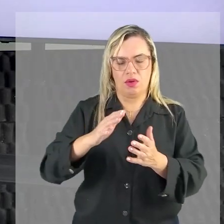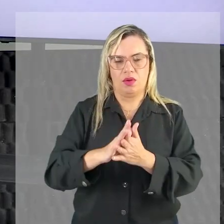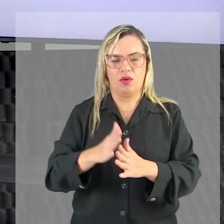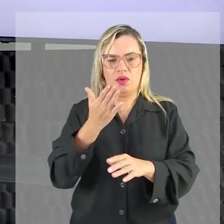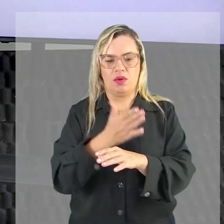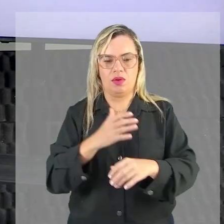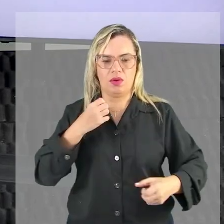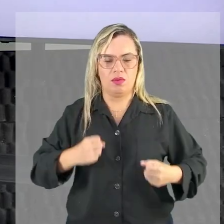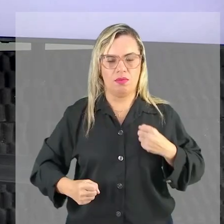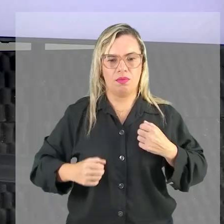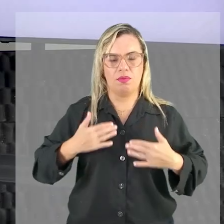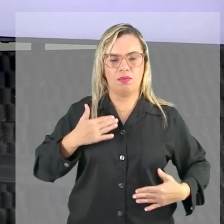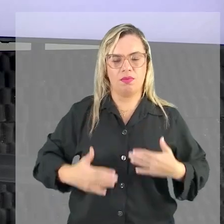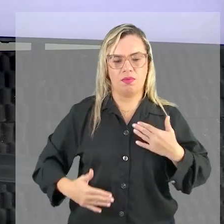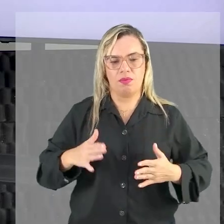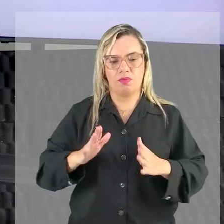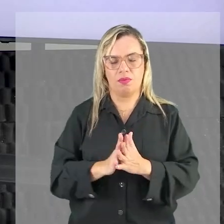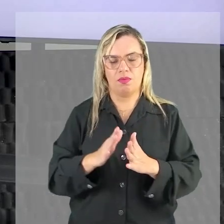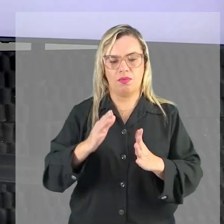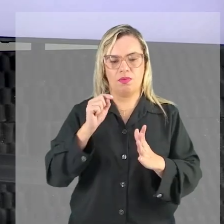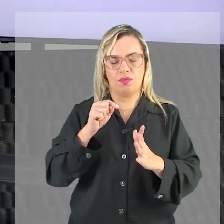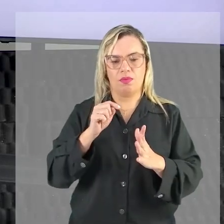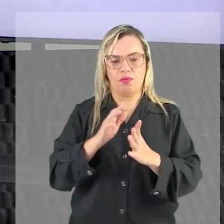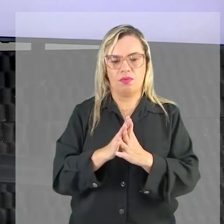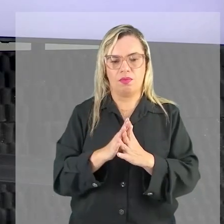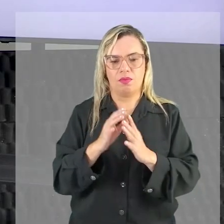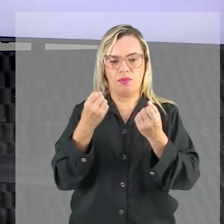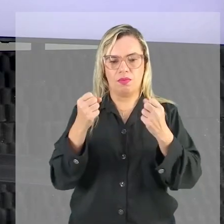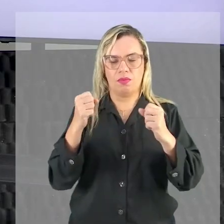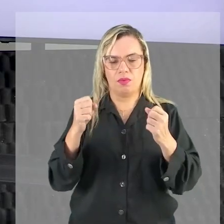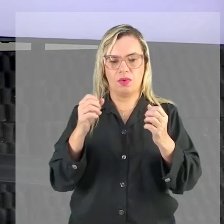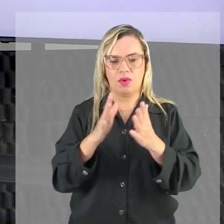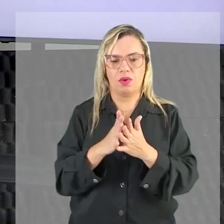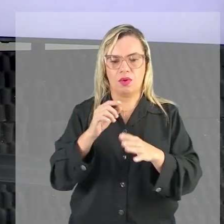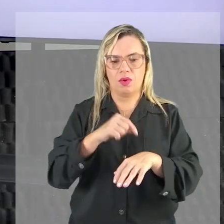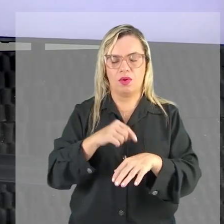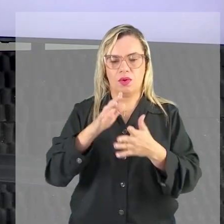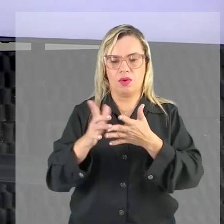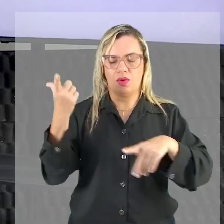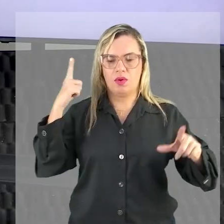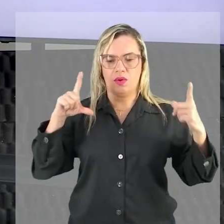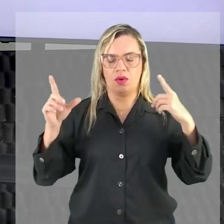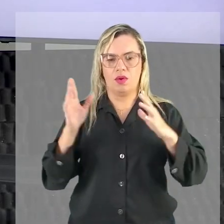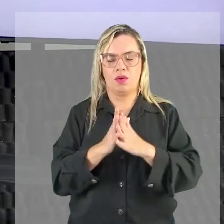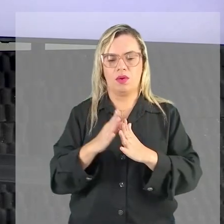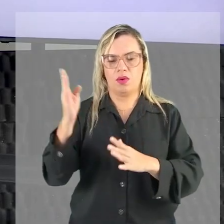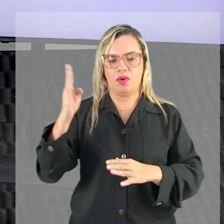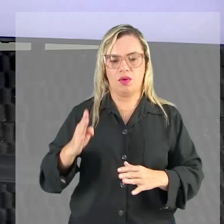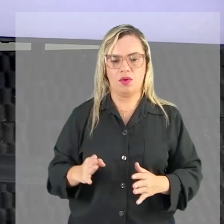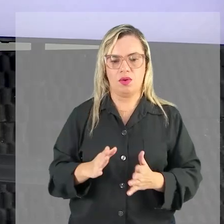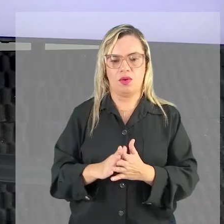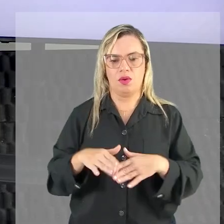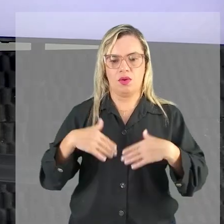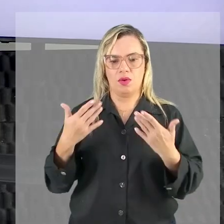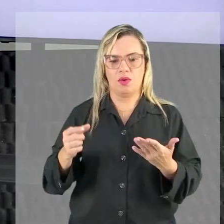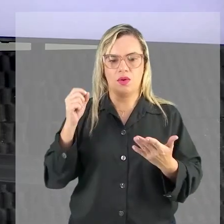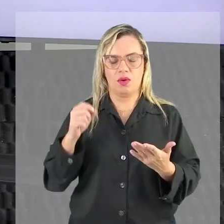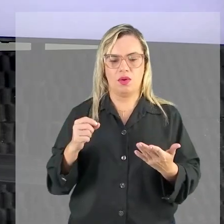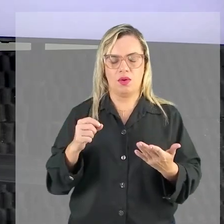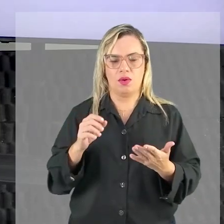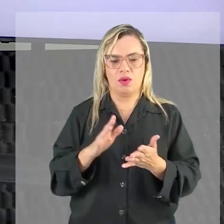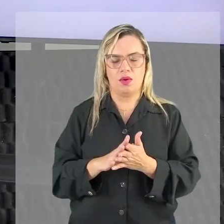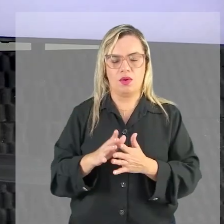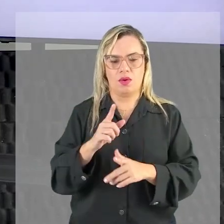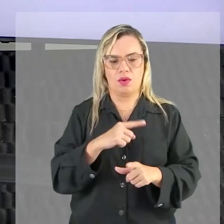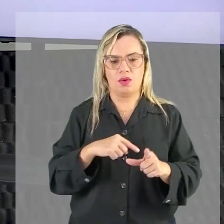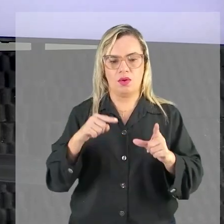corporais e atividade física no tempo de lazer no Brasil é a letra A. Então, o texto, novamente, assim como em